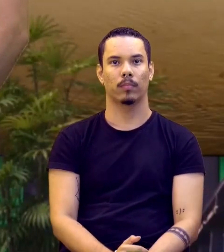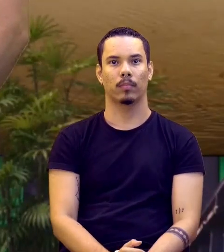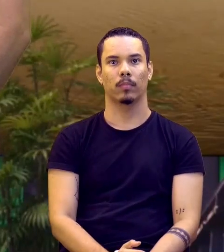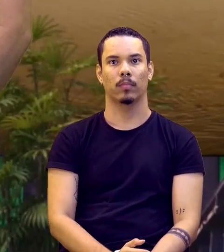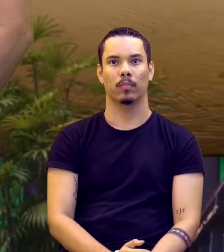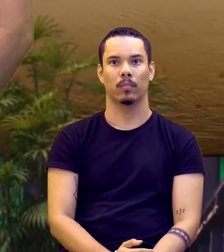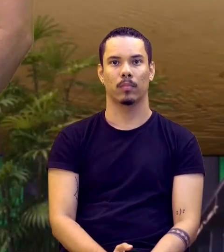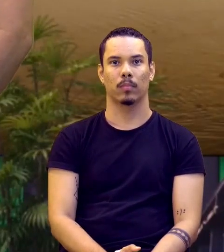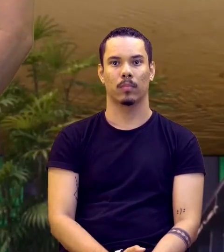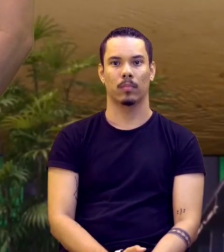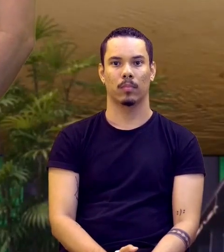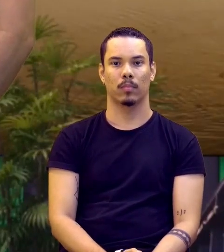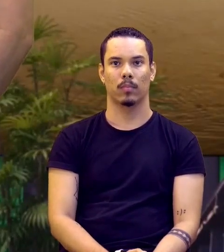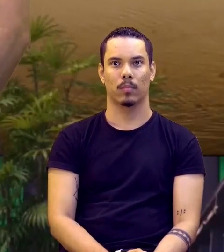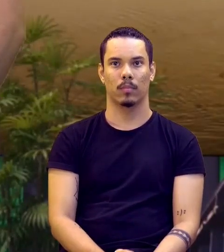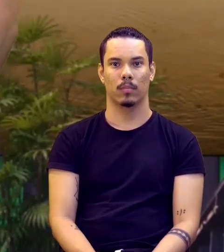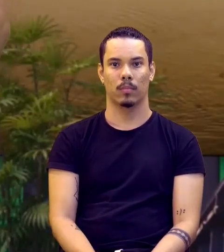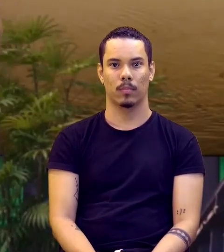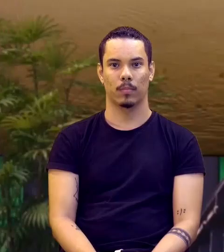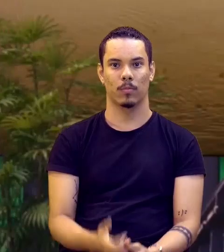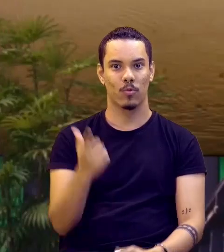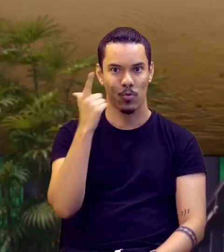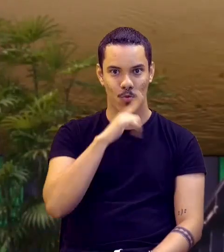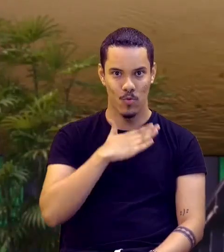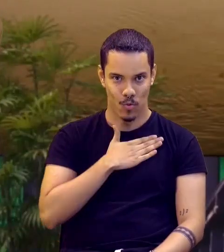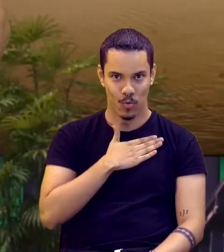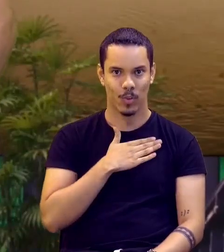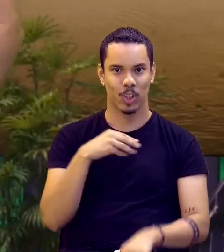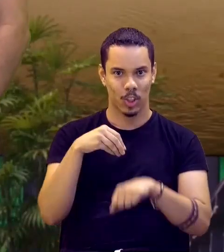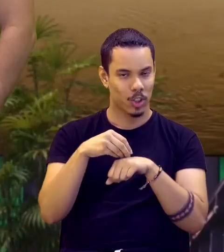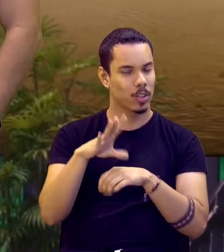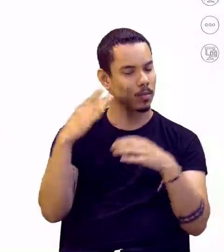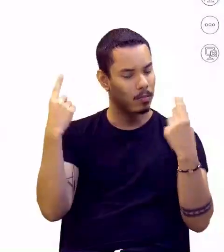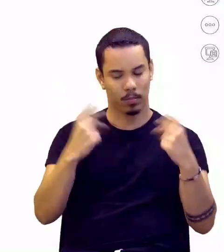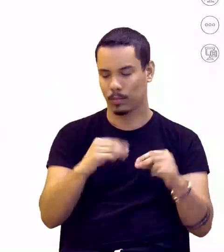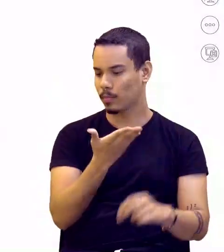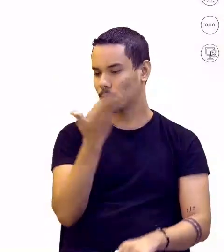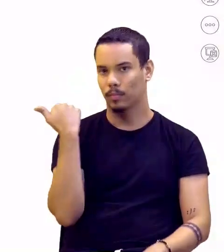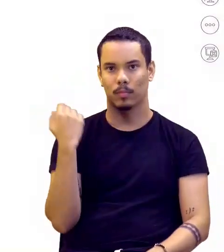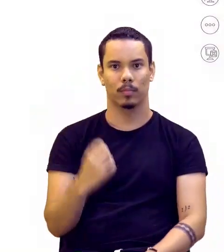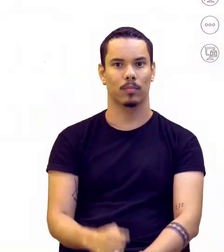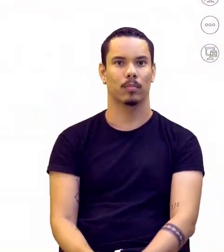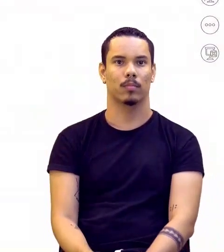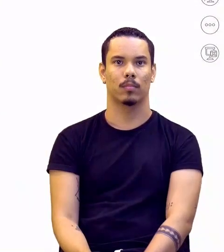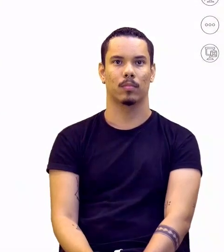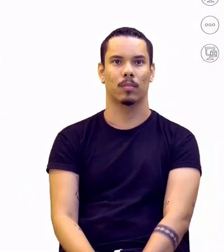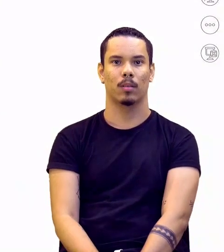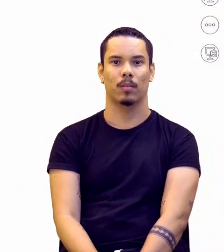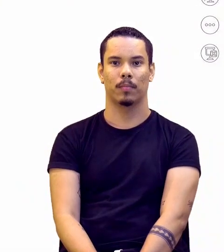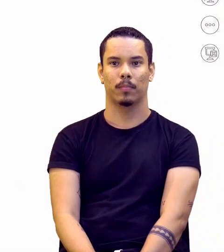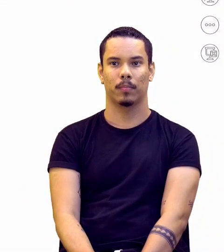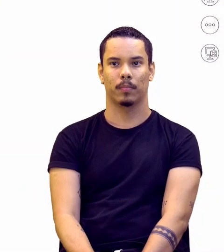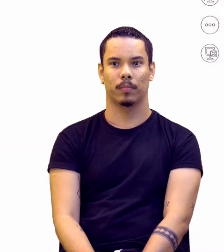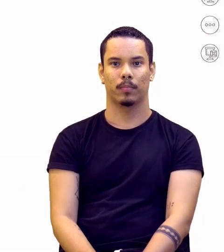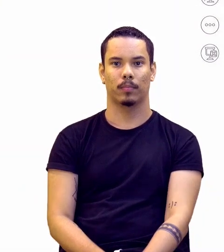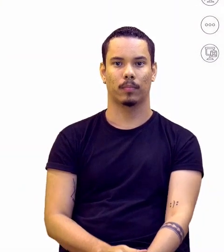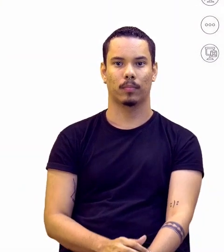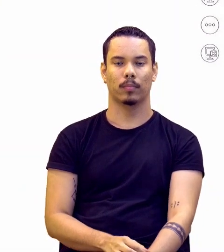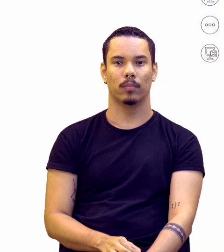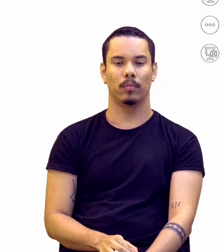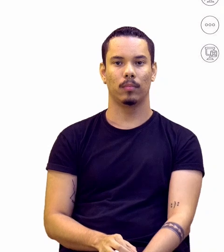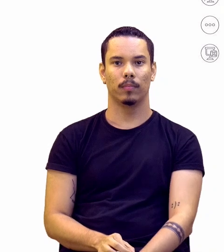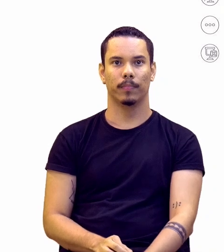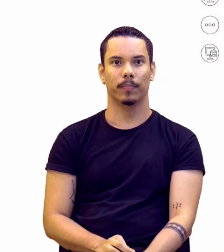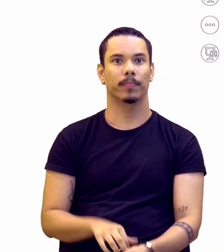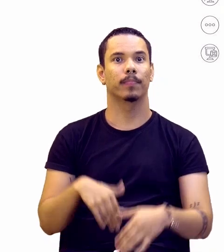E aí, foi Show de boa bola. essa dica? Com certeza. Fechou. Então vamos lá para o comando da questão. Bora, galera. Então, olha só. Considera-se